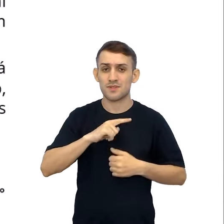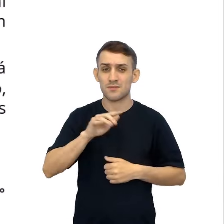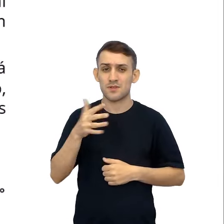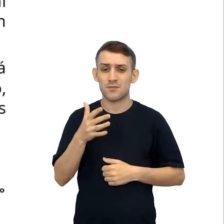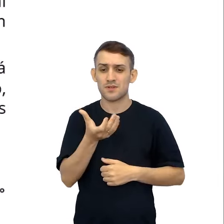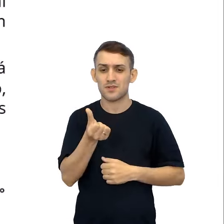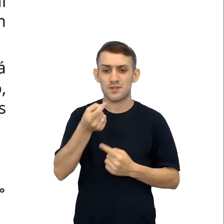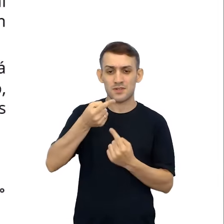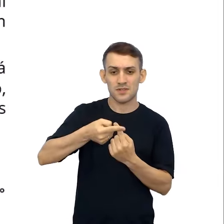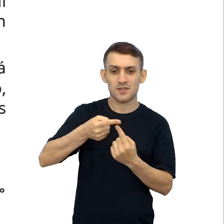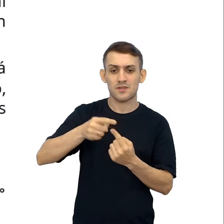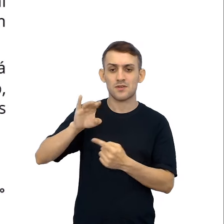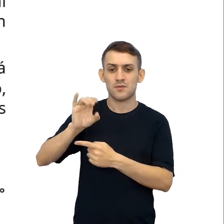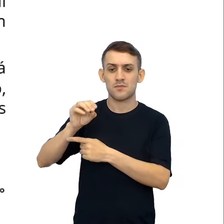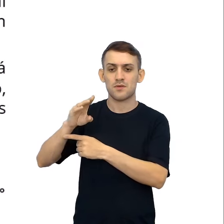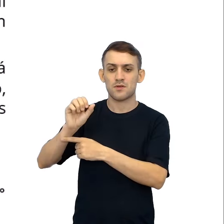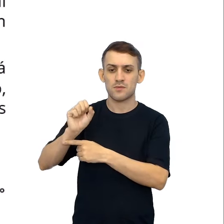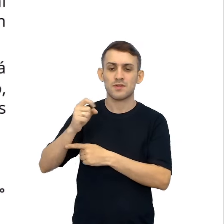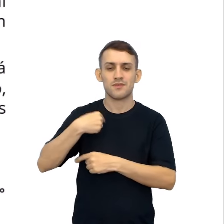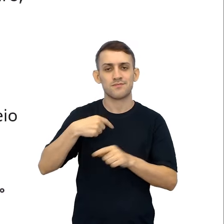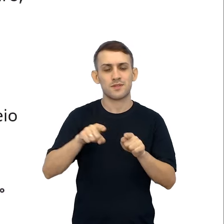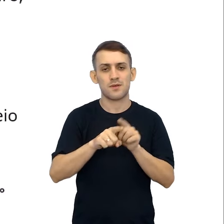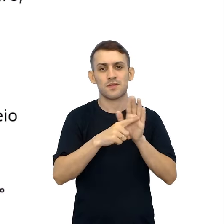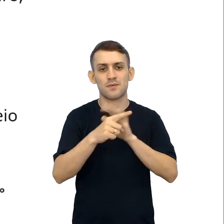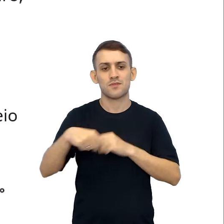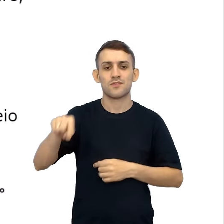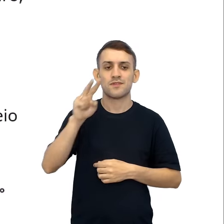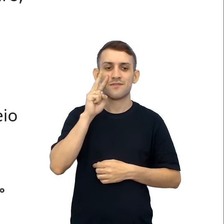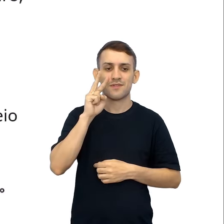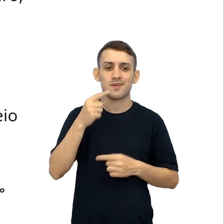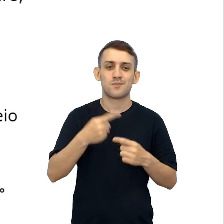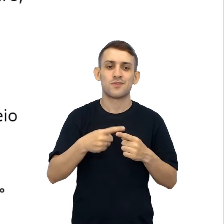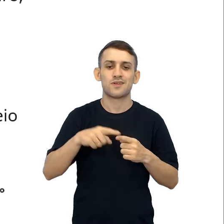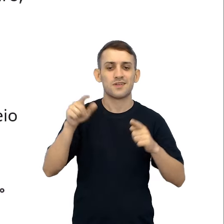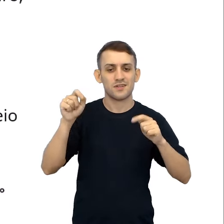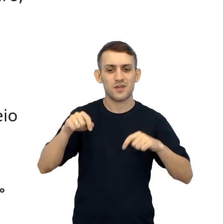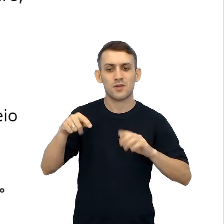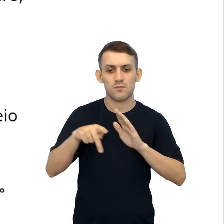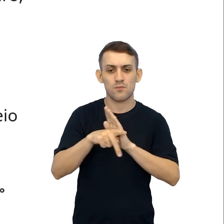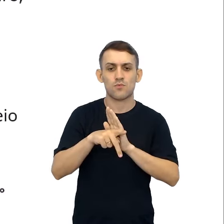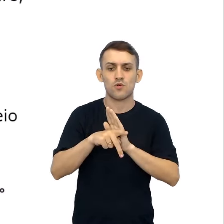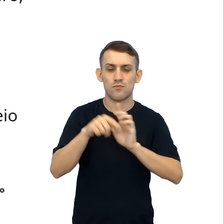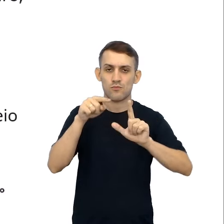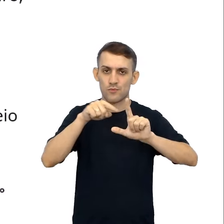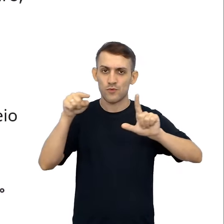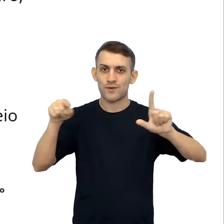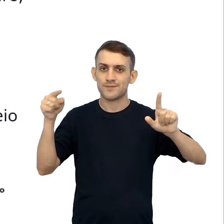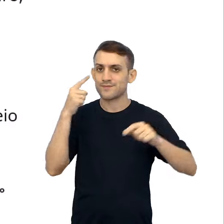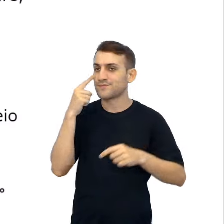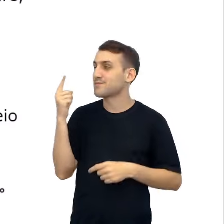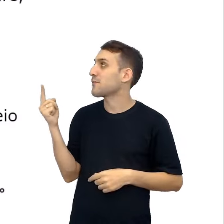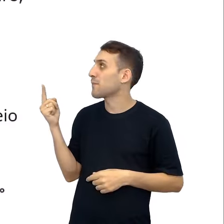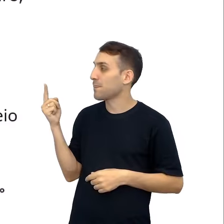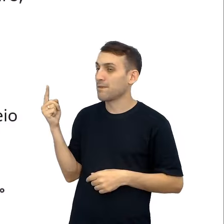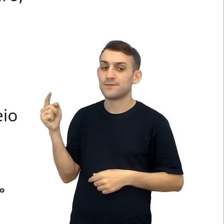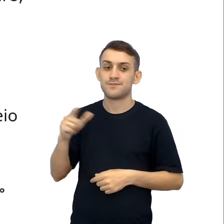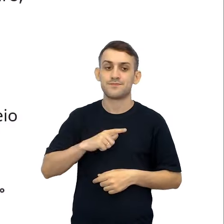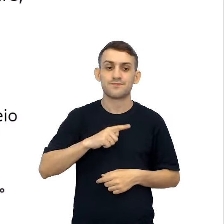6 tipos de biomas que eu vou apresentar aqui, porque vai ser um encaminhamento para o gráfico, né? Então, em